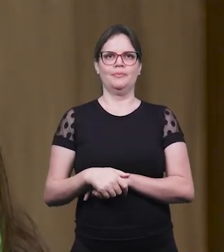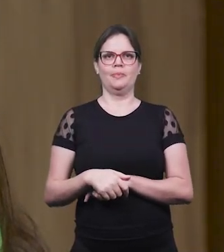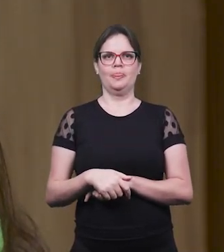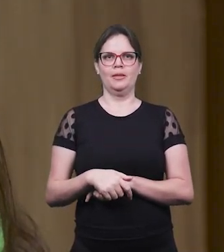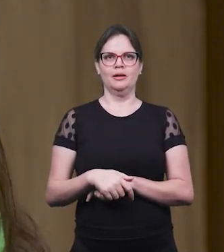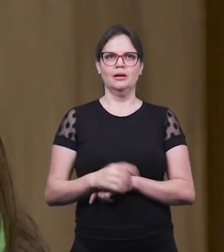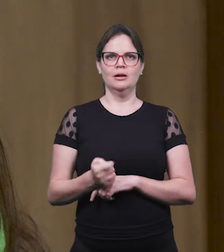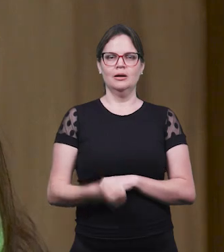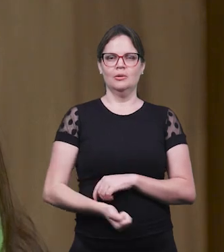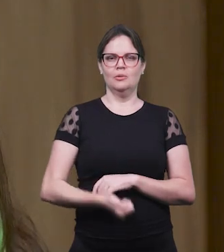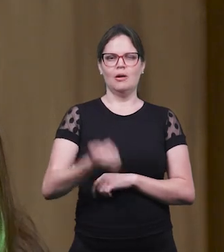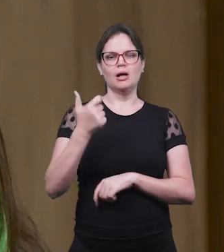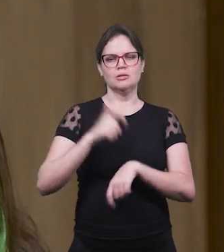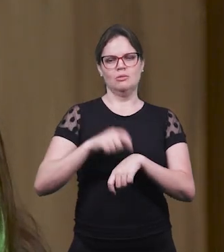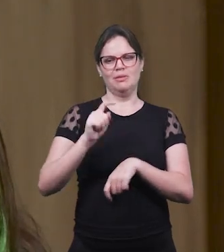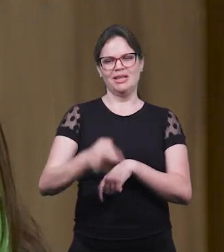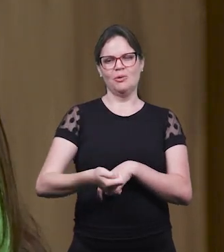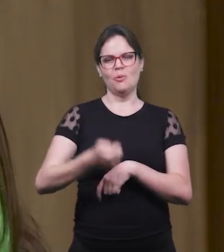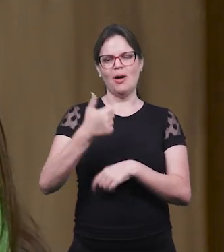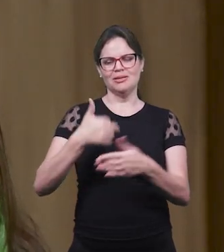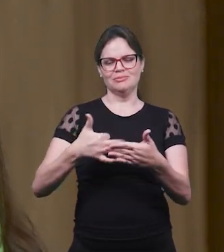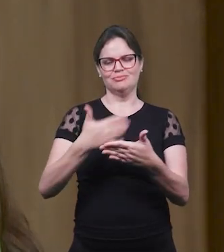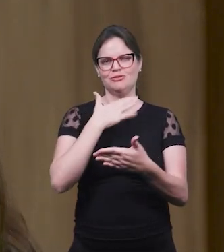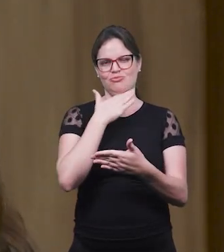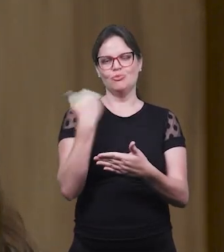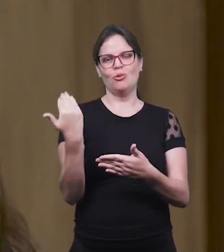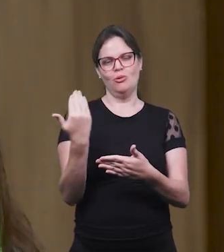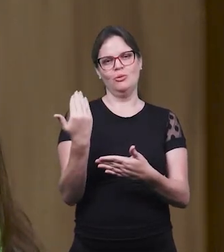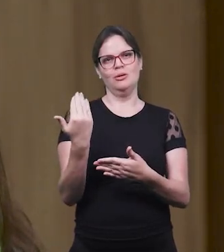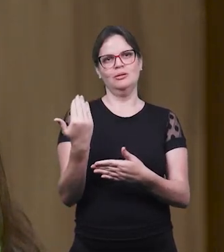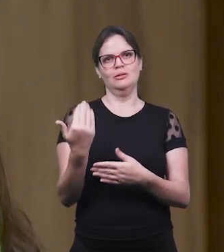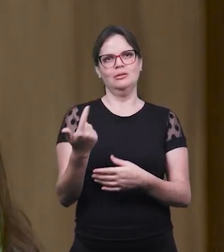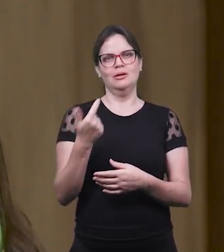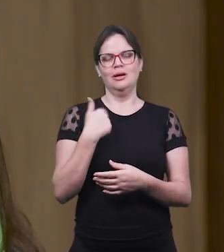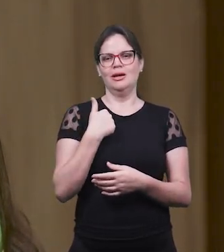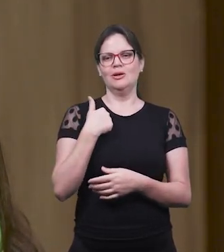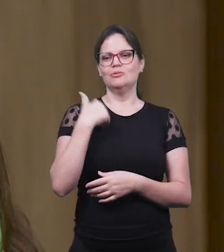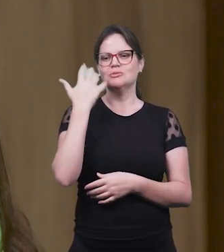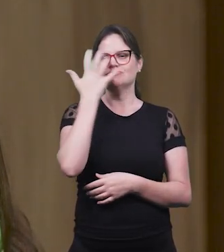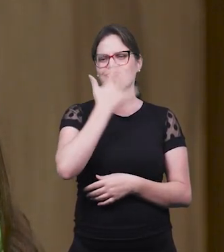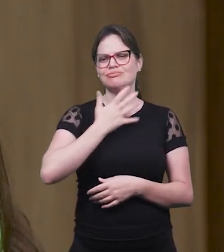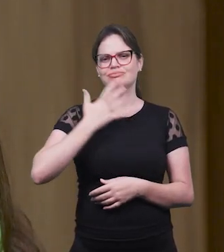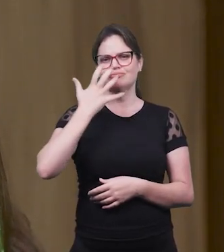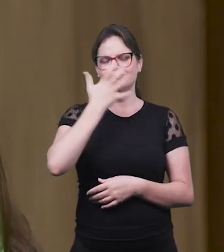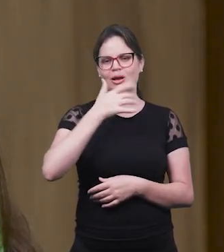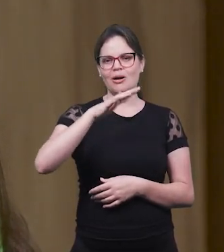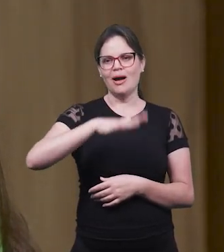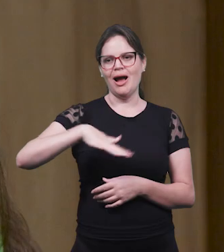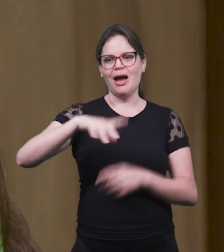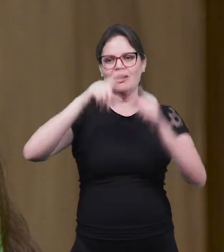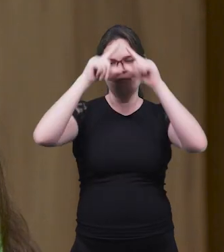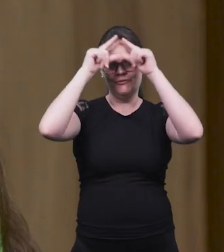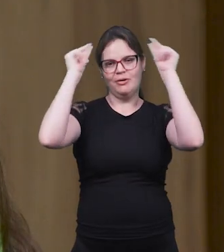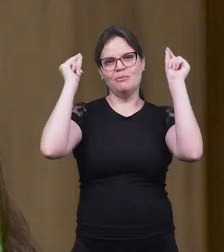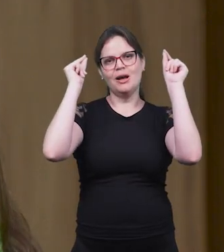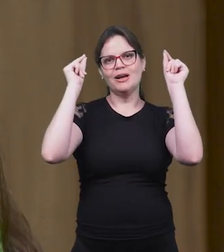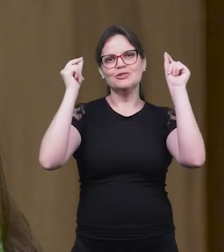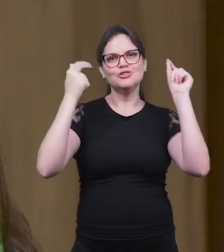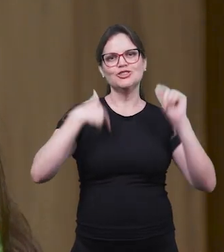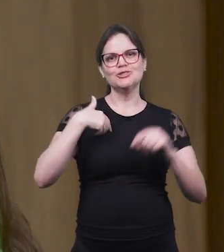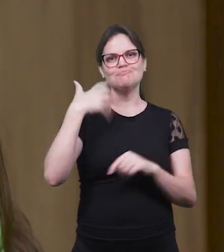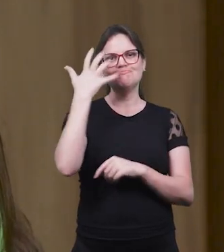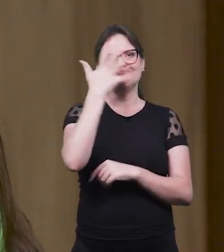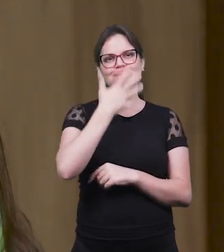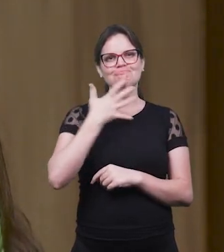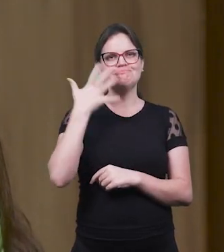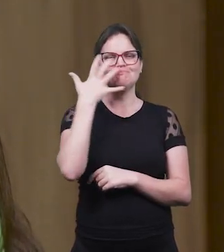já estava assim próximo à partida dela, então eu fiquei muito encantada com a enfermagem,